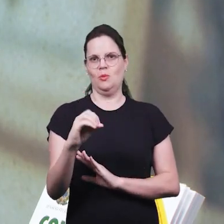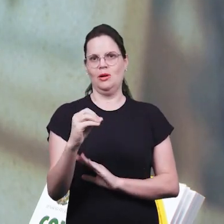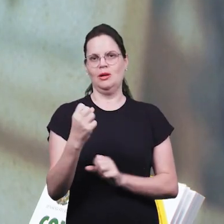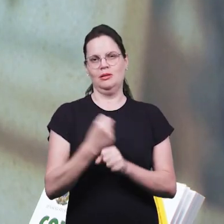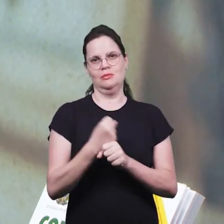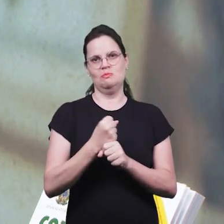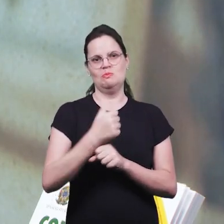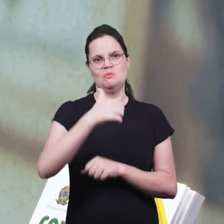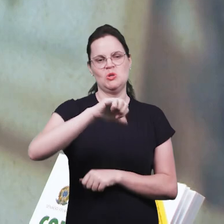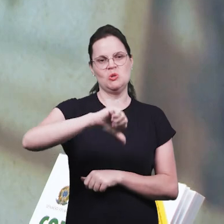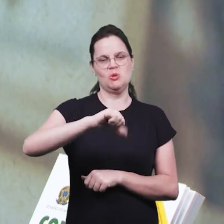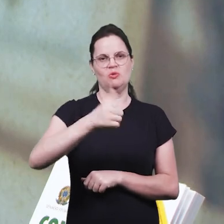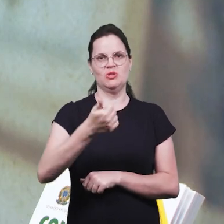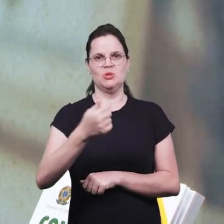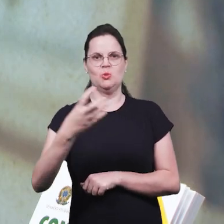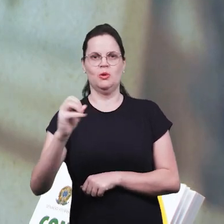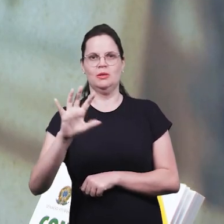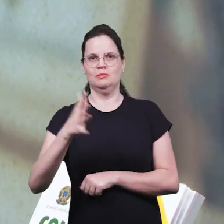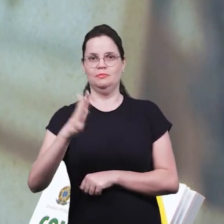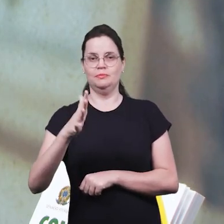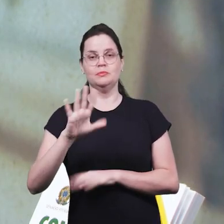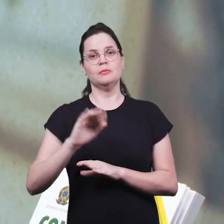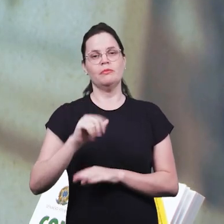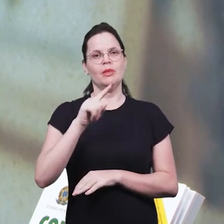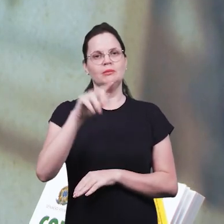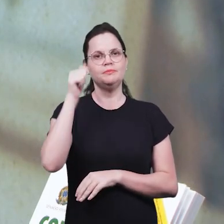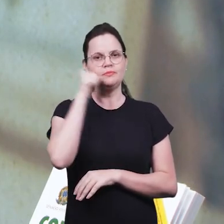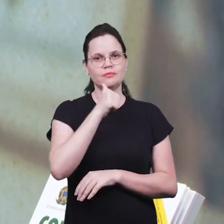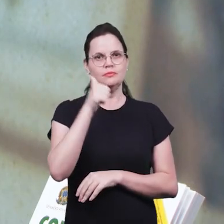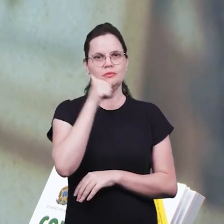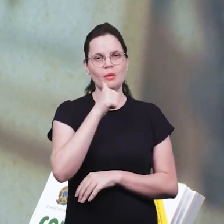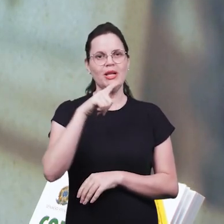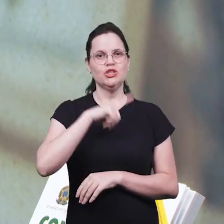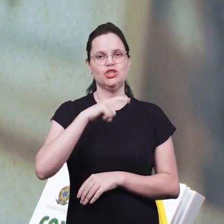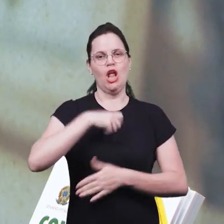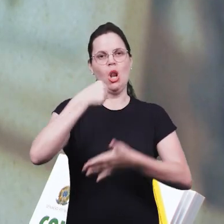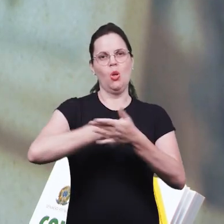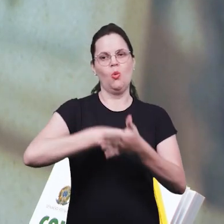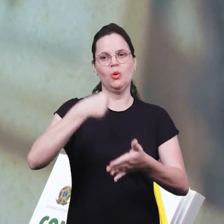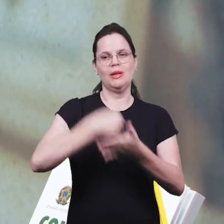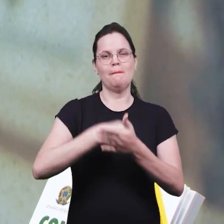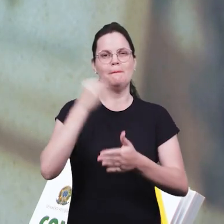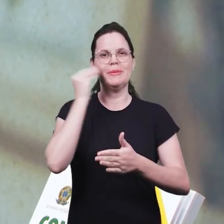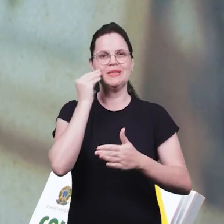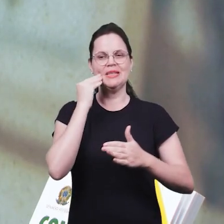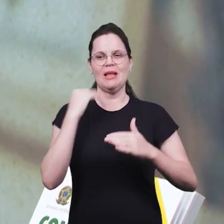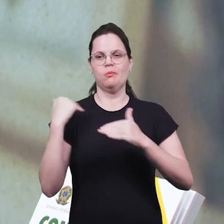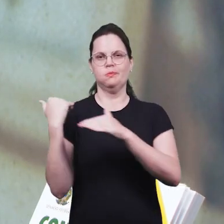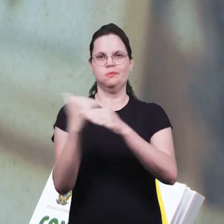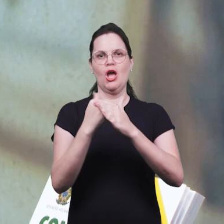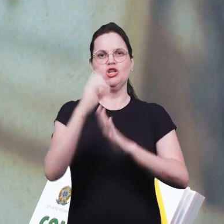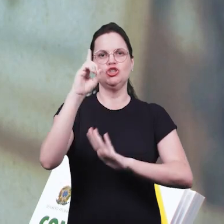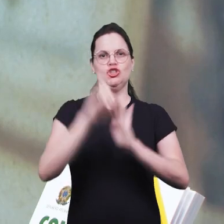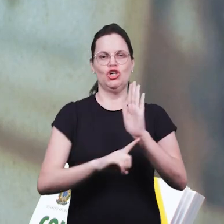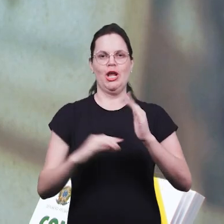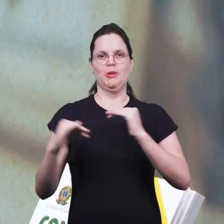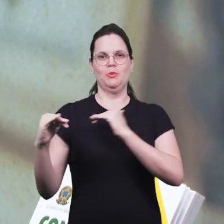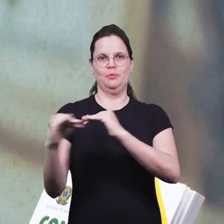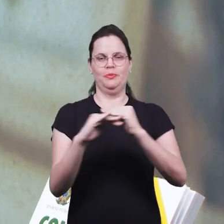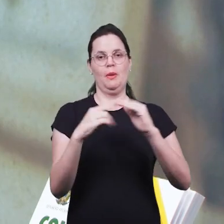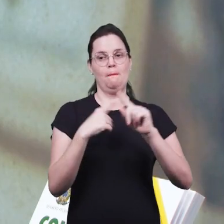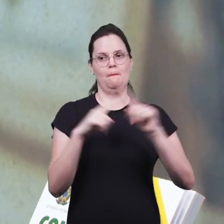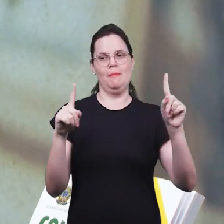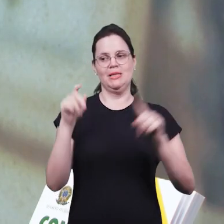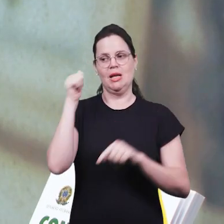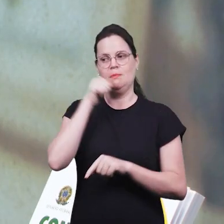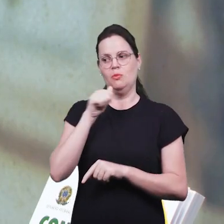dentro da sociedade para que as mulheres fossem tratadas com os mesmos direitos. Só que o legislador olhou para a situação da mulher trabalhadora e falou assim, não,